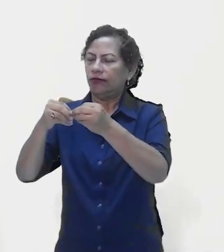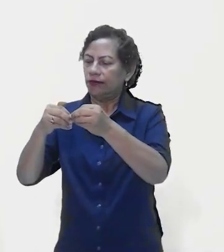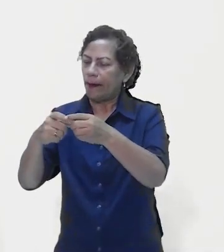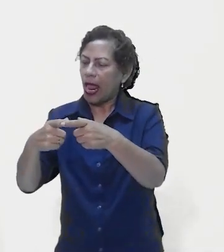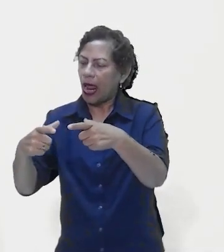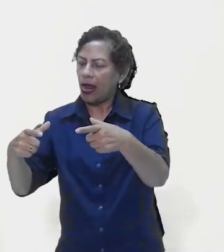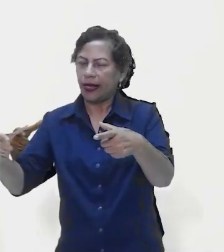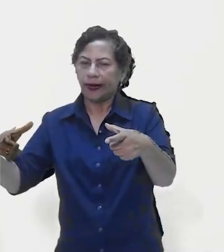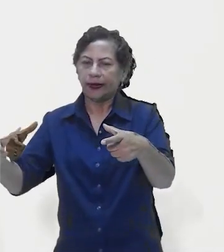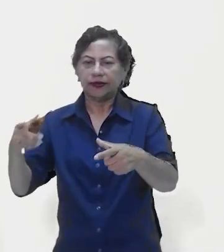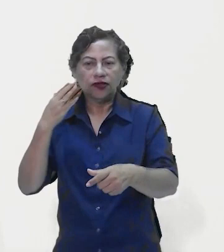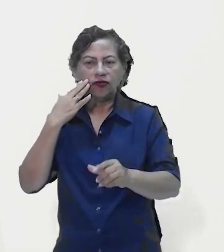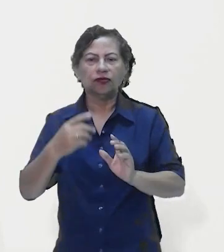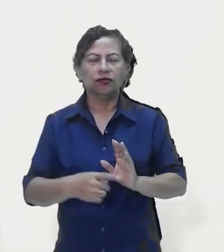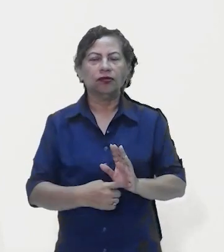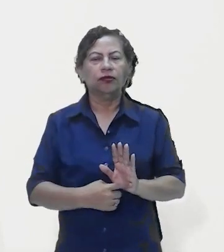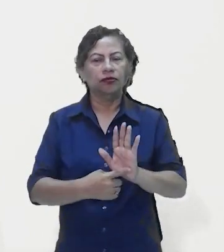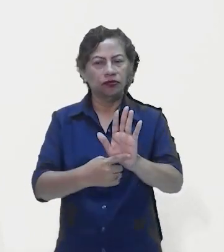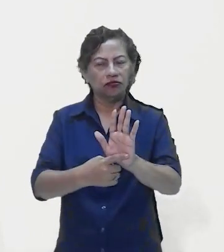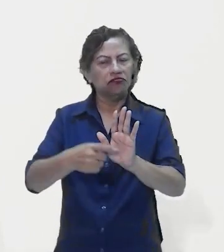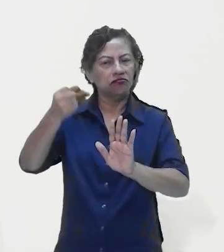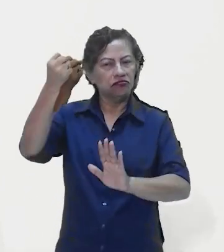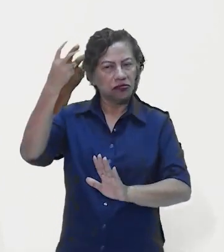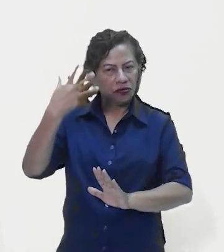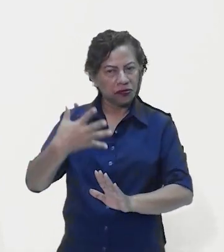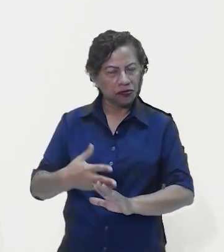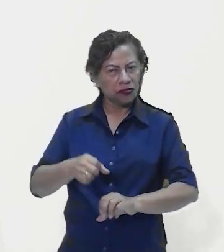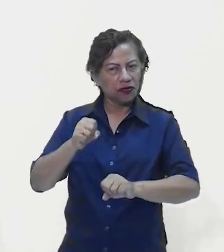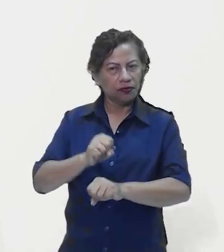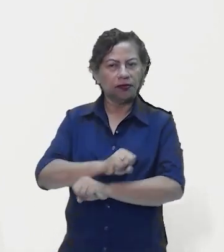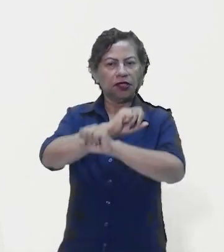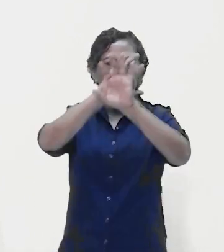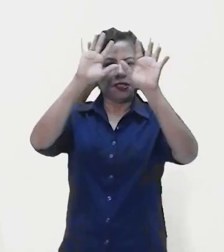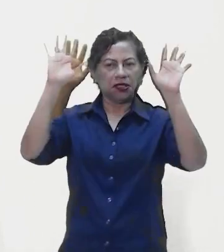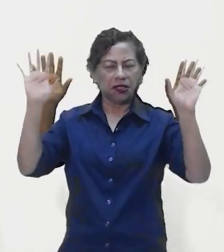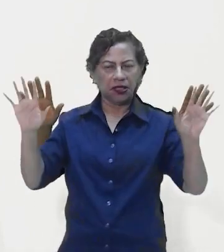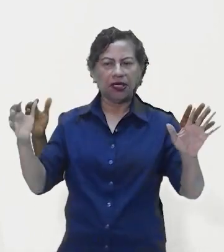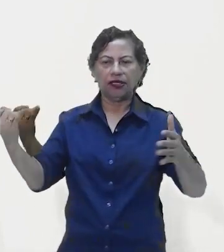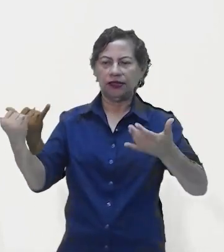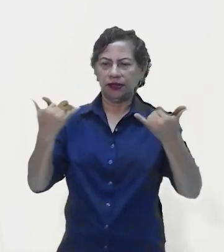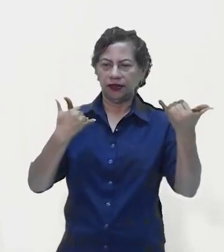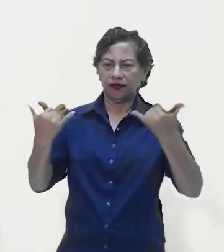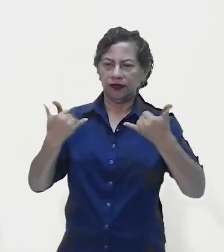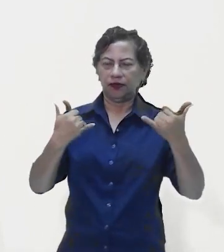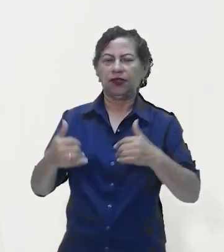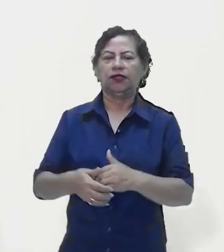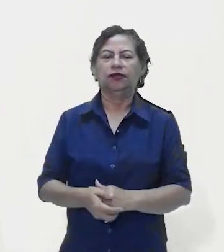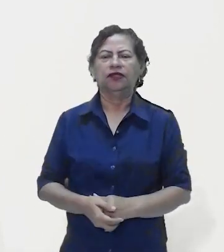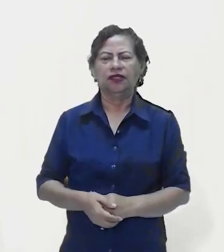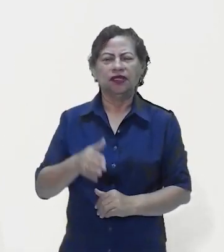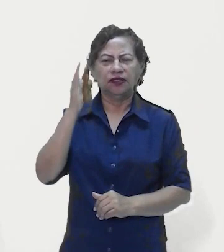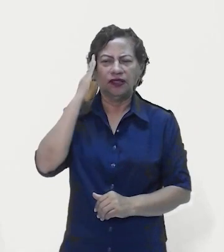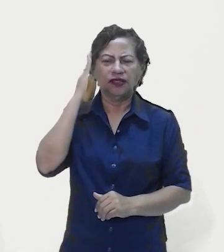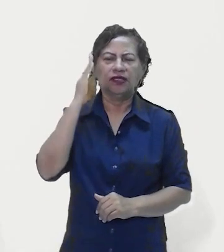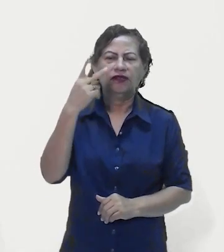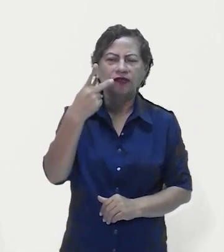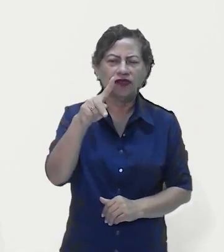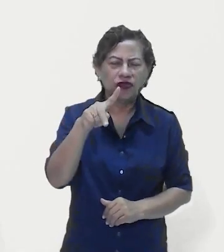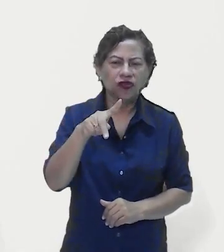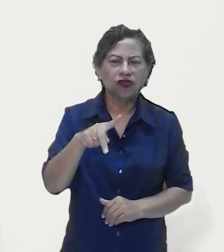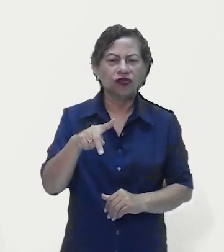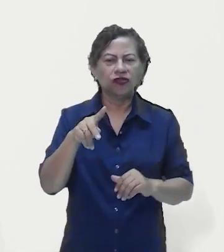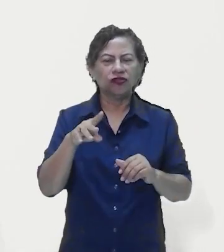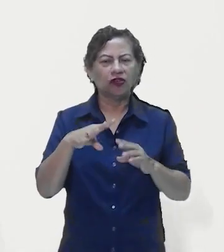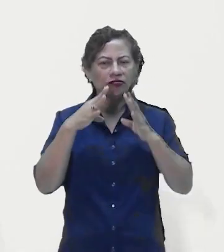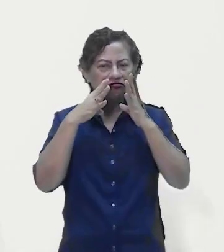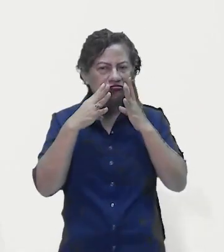começo para vocês, primeiramente, esclarecendo as informações que estão aqui. Vocês estão feras, vocês são expert nisso,